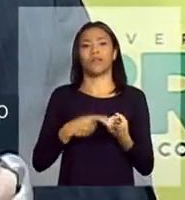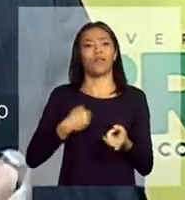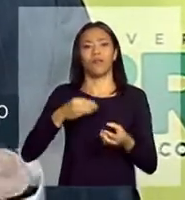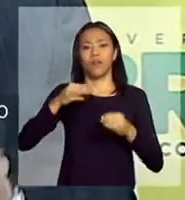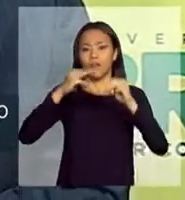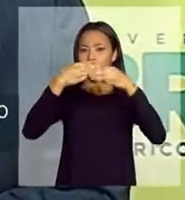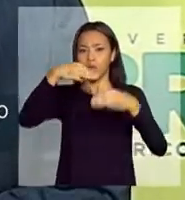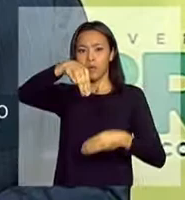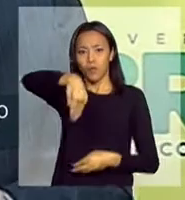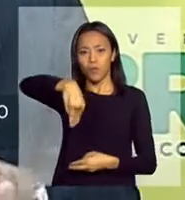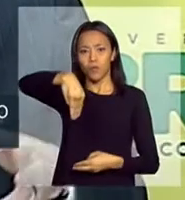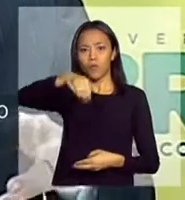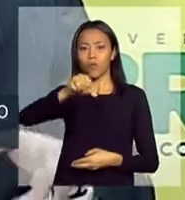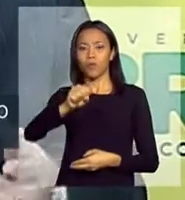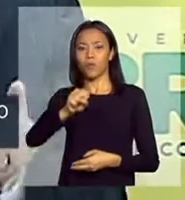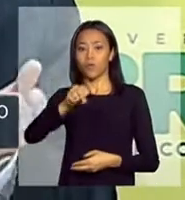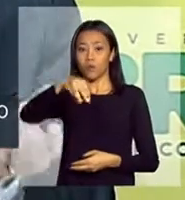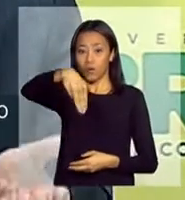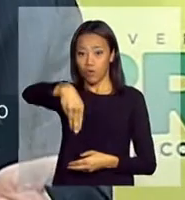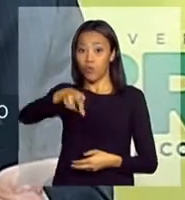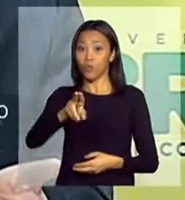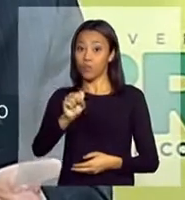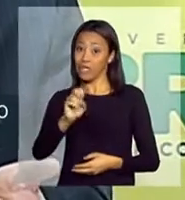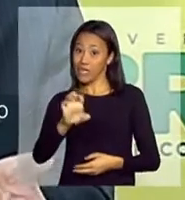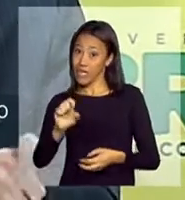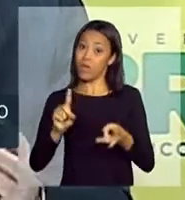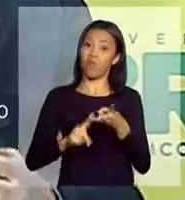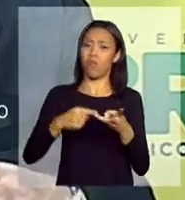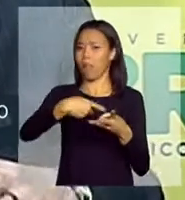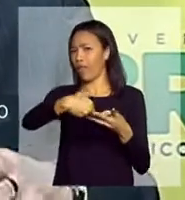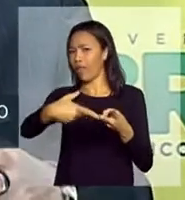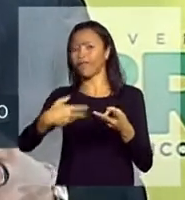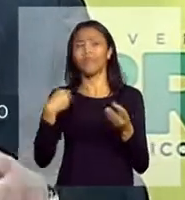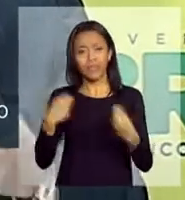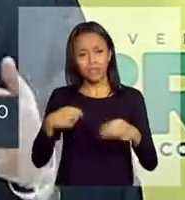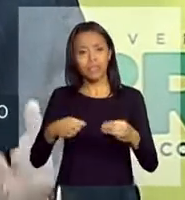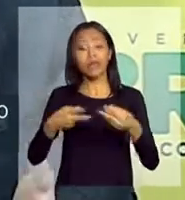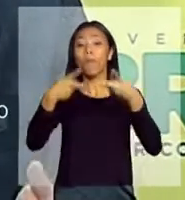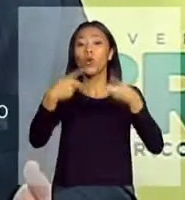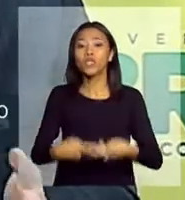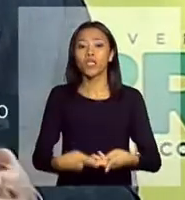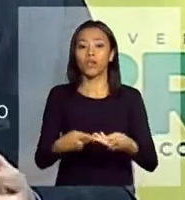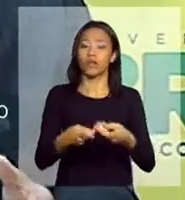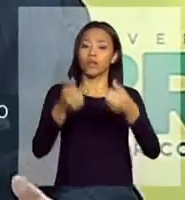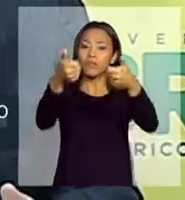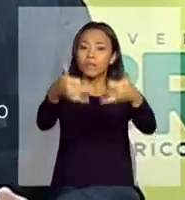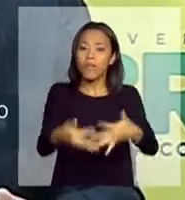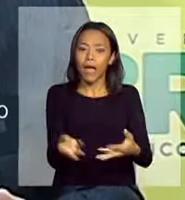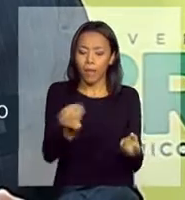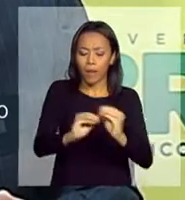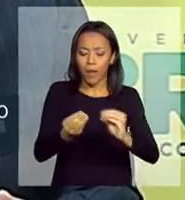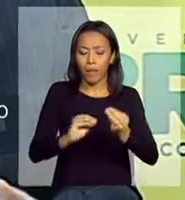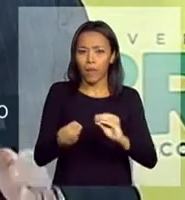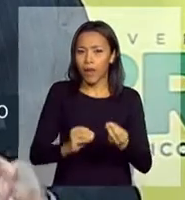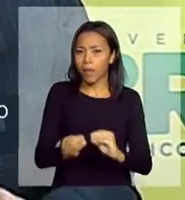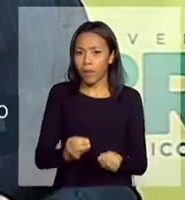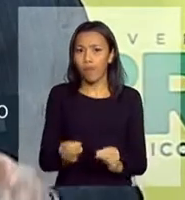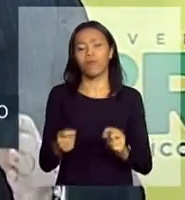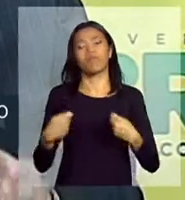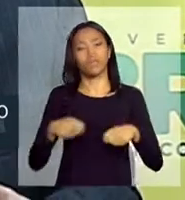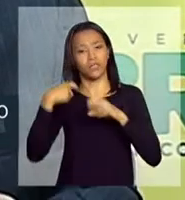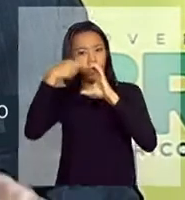cinema o que ele vai trabalhar Tem que apresentar Qual é o serviço que vai ser feito como é que os alunos vão participar tudo tem que ser